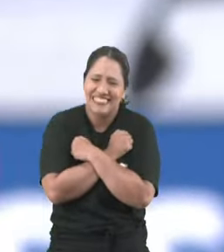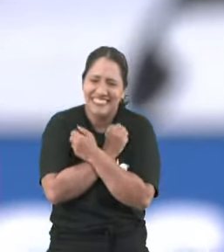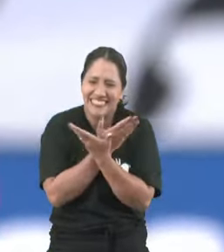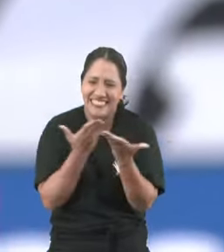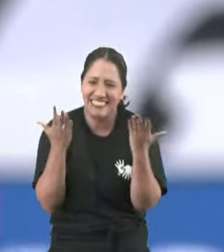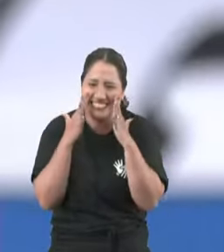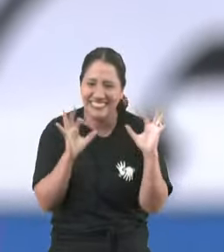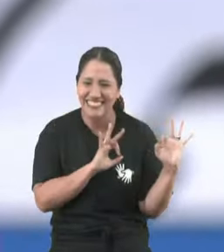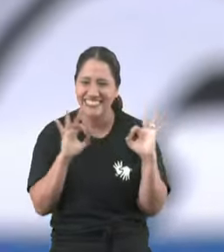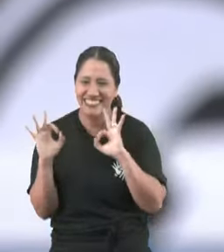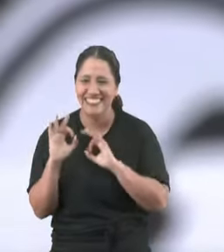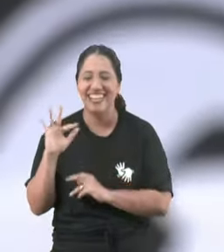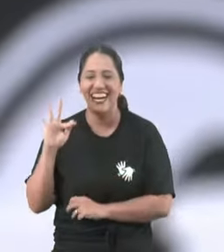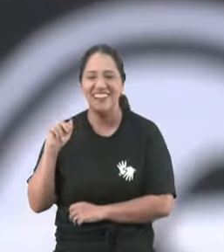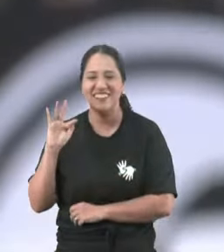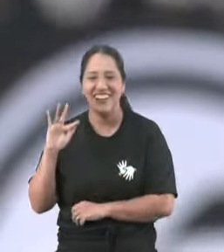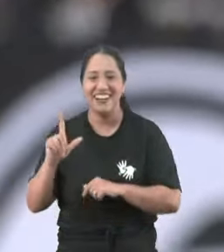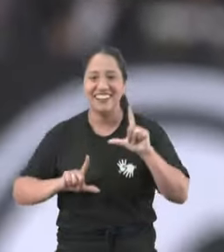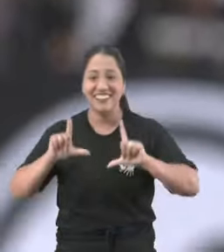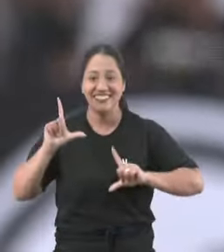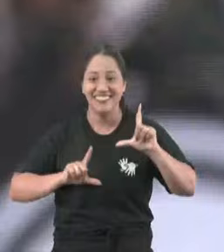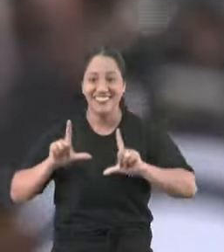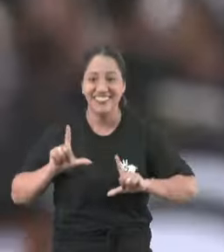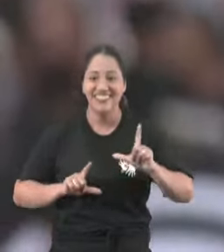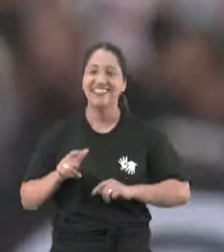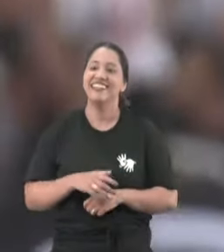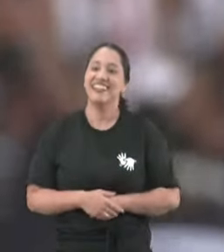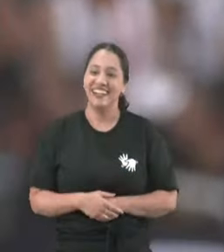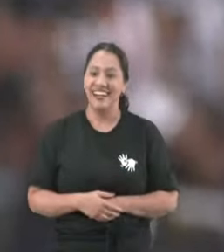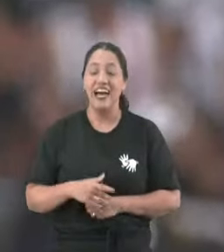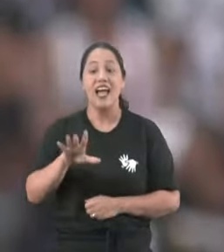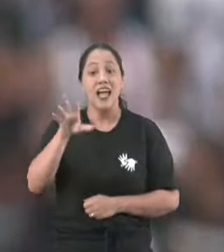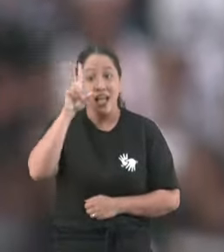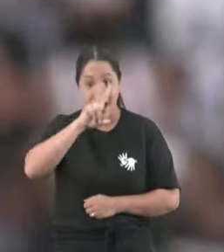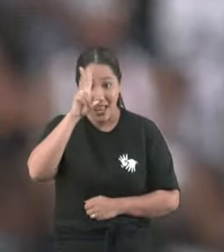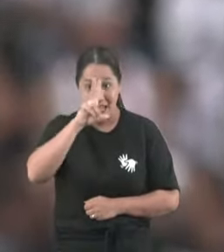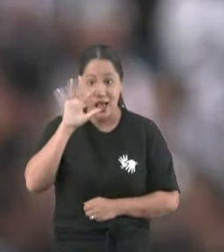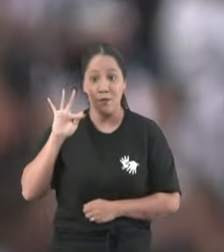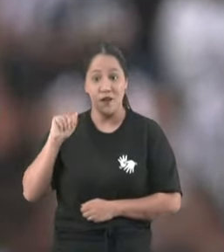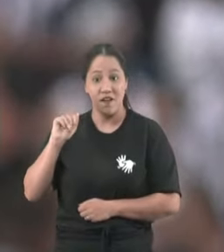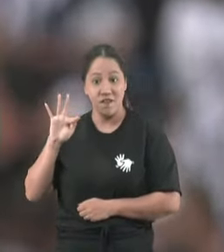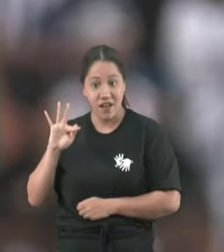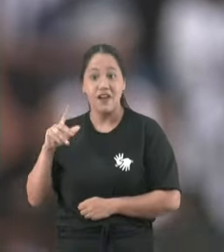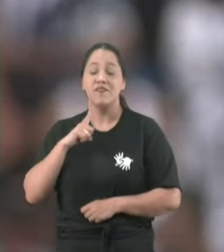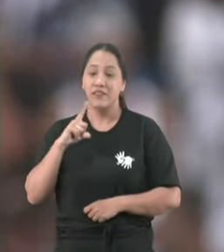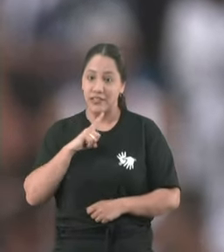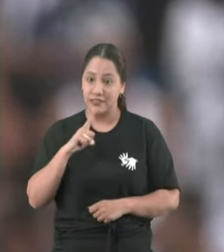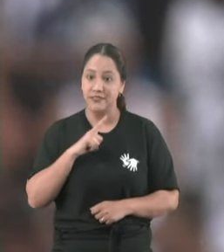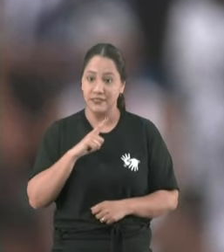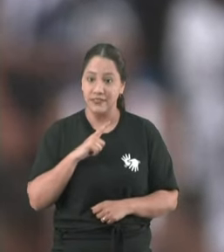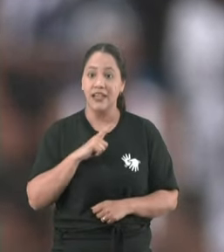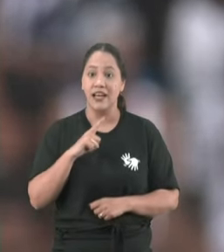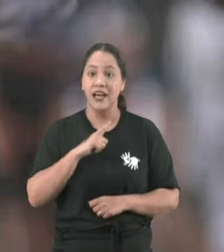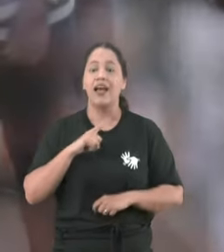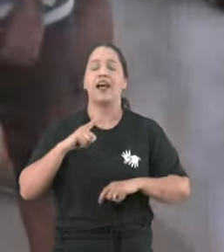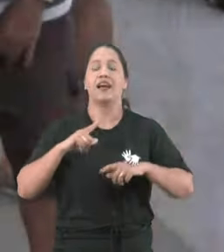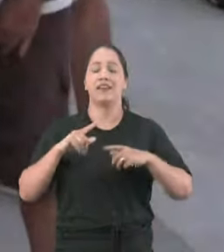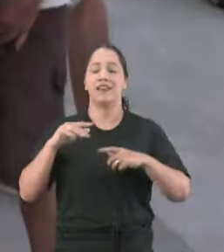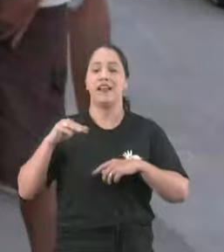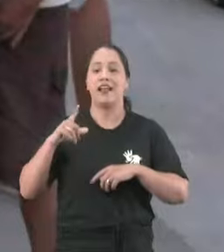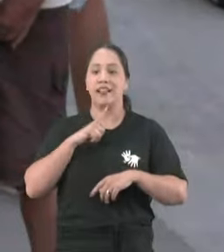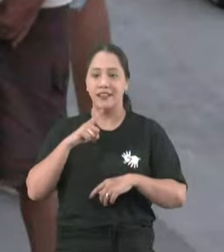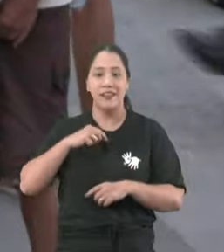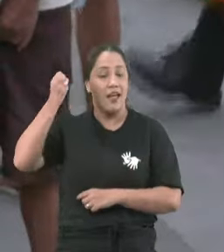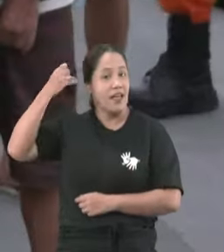na transmissão da FAF TV, o pessoal que já está chegando, tem, lembro, na FAF TV tem a transmissão com áudio descrição e